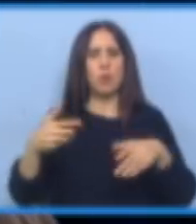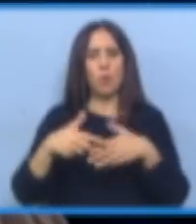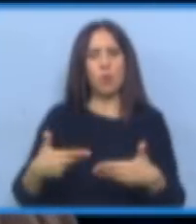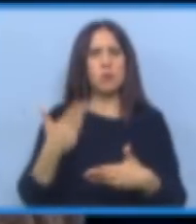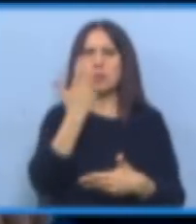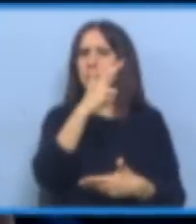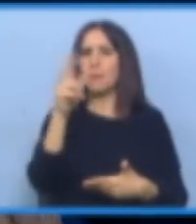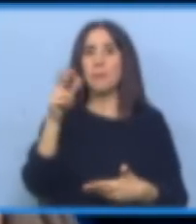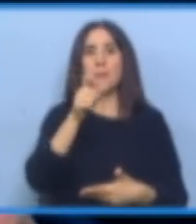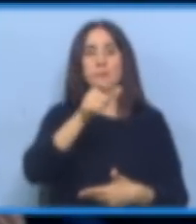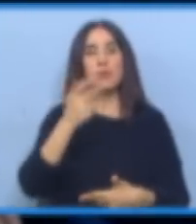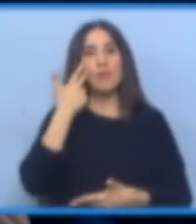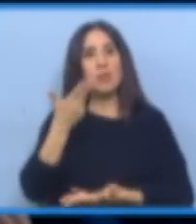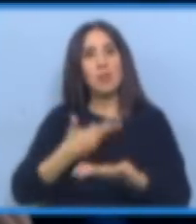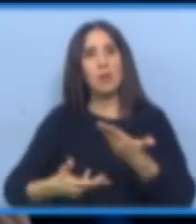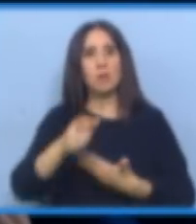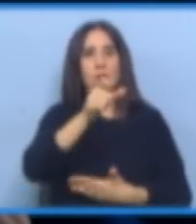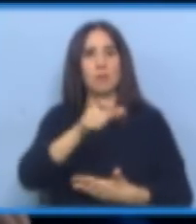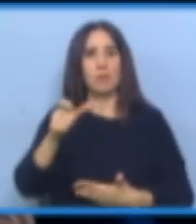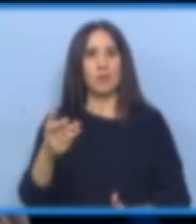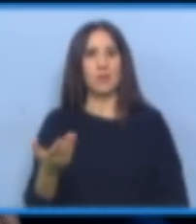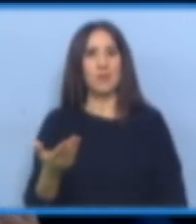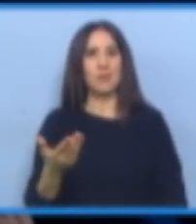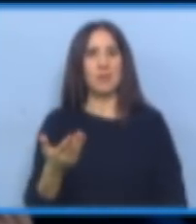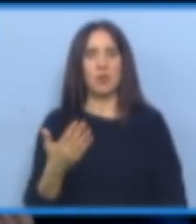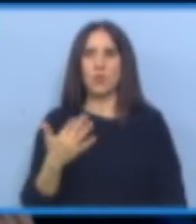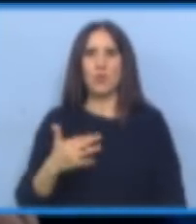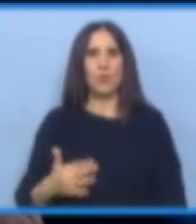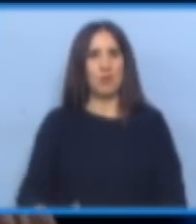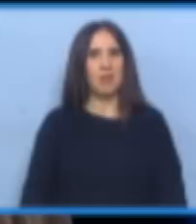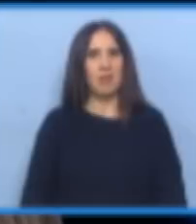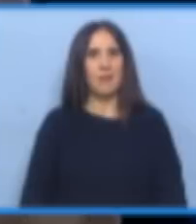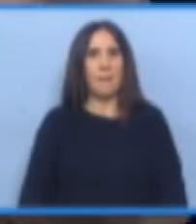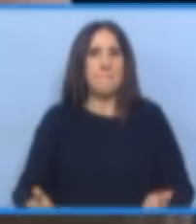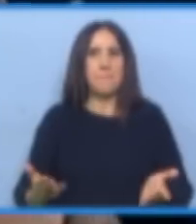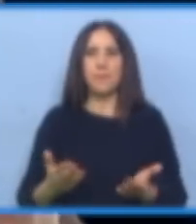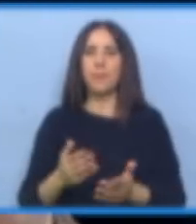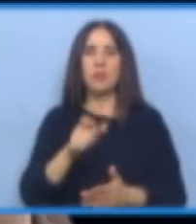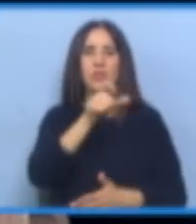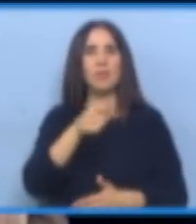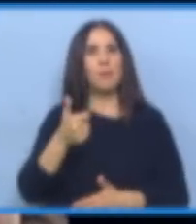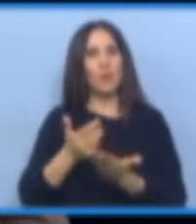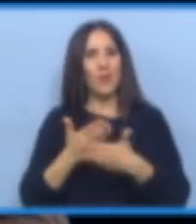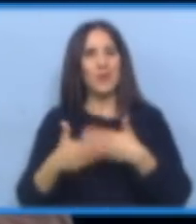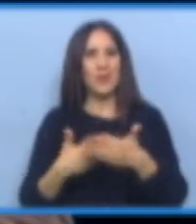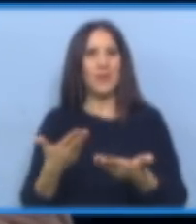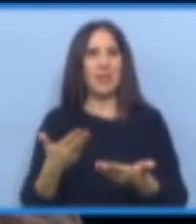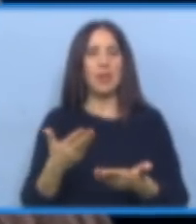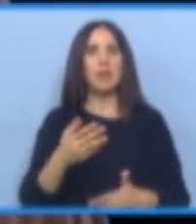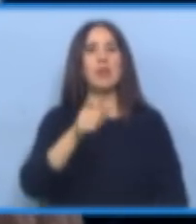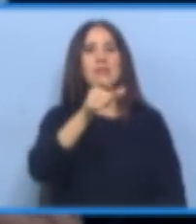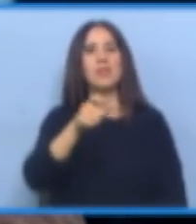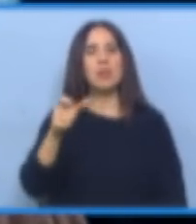de pessoas que dão a vida pelos outros. Quer dizer, isto é extraordinário. Continua a haver gente boa, não é? Quer dizer, continua a haver